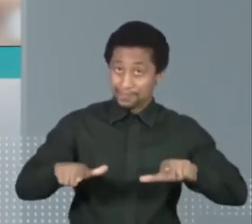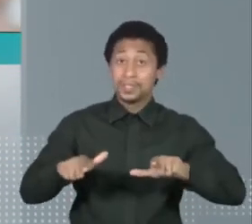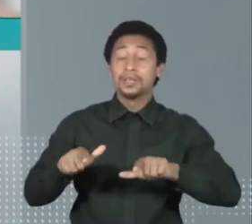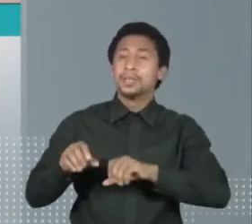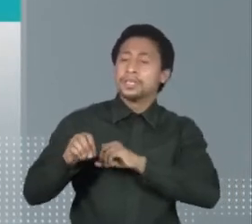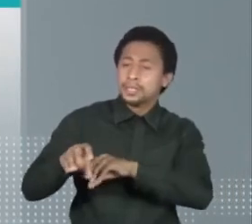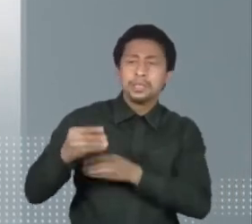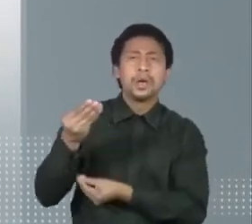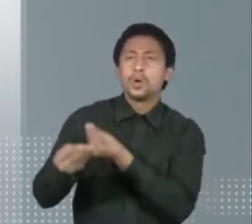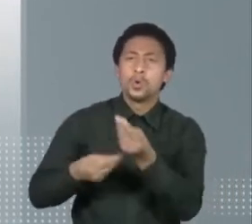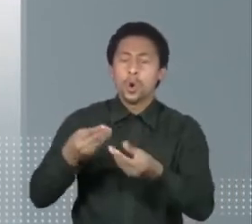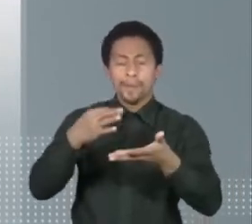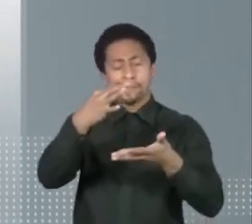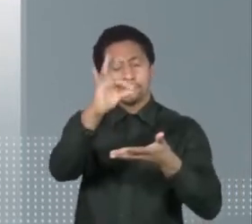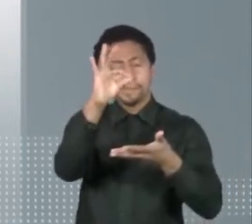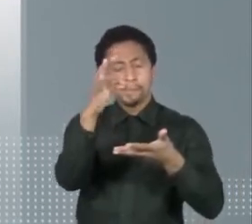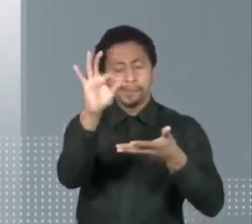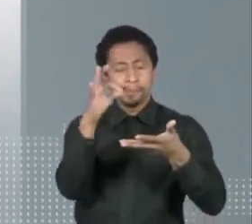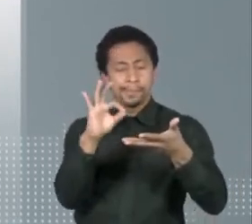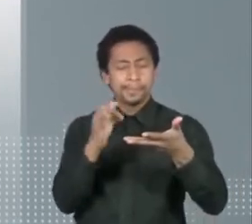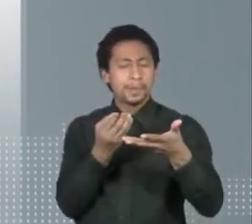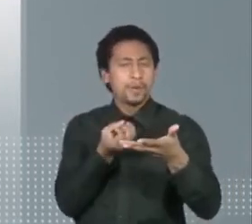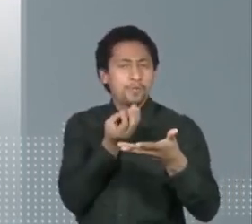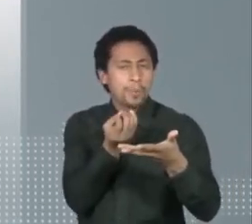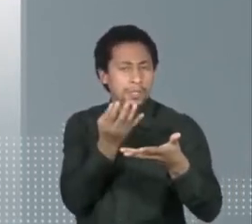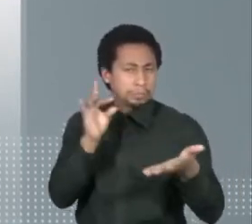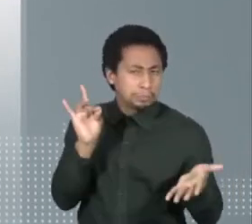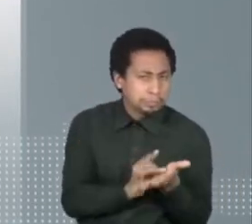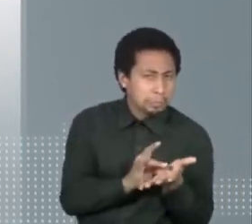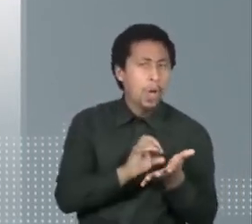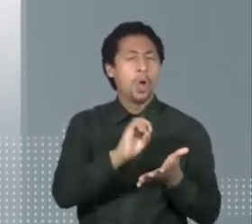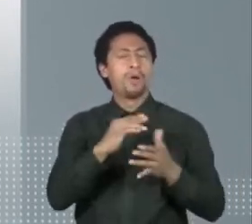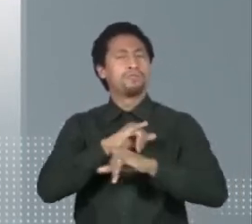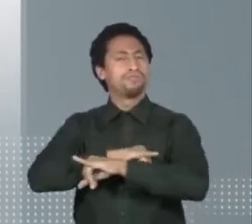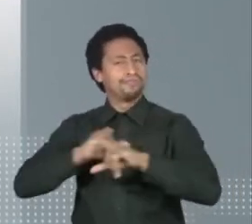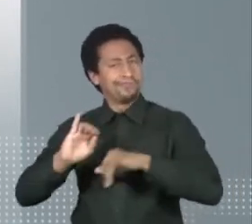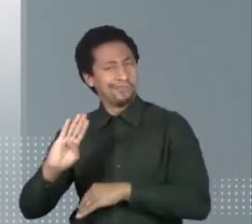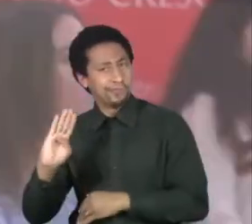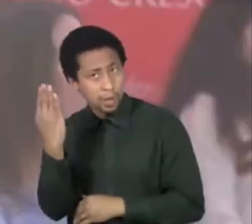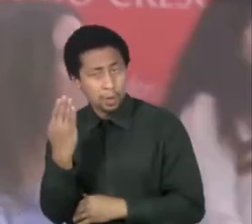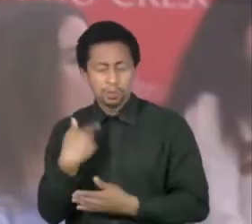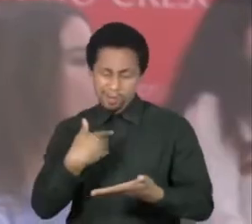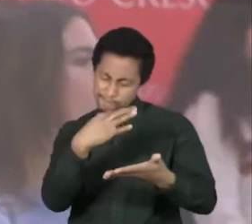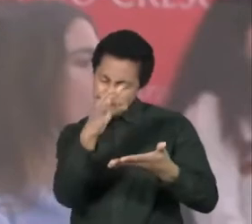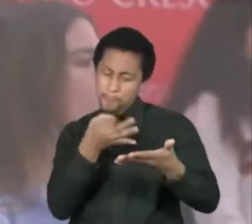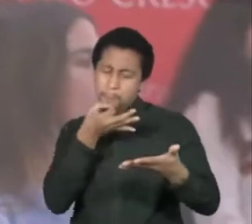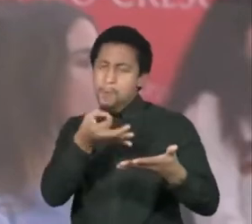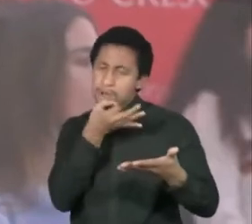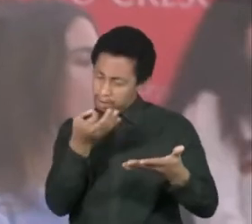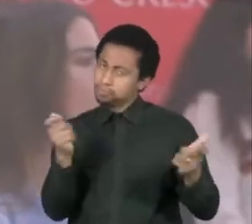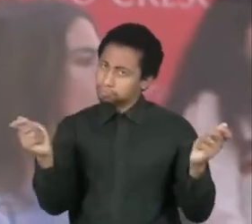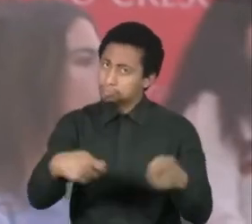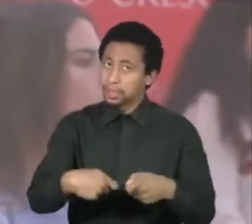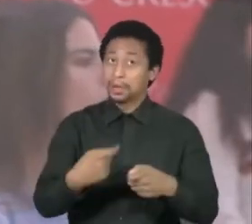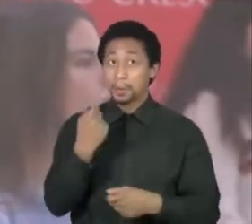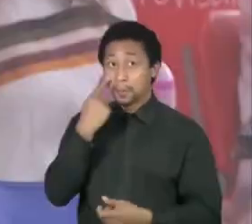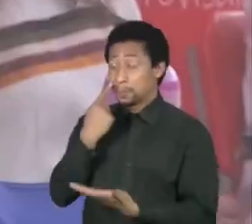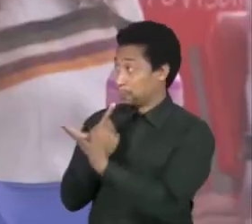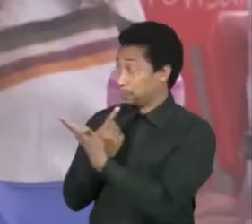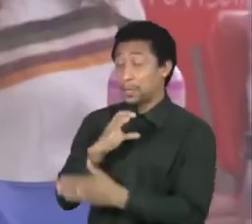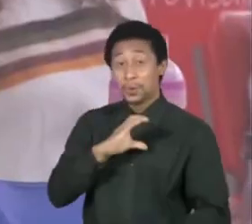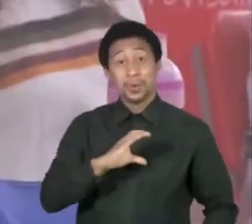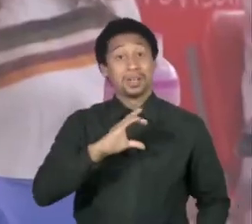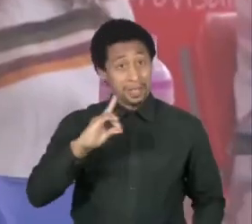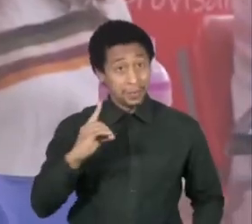de checagem, onde terão a oportunidade de praticar a leitura crítica das informações. A coordenadora do Programa de Educação